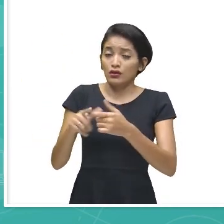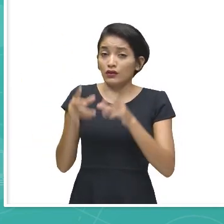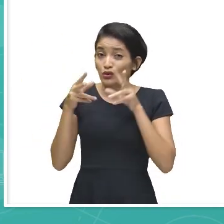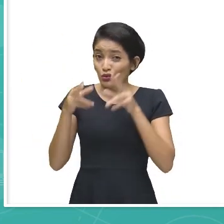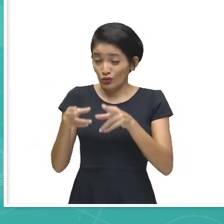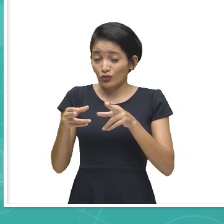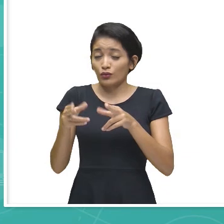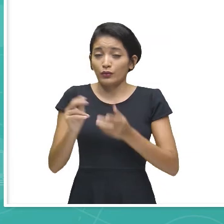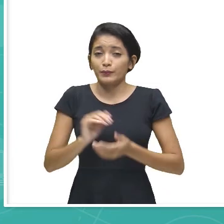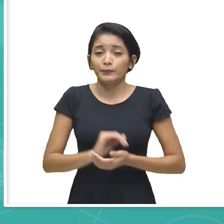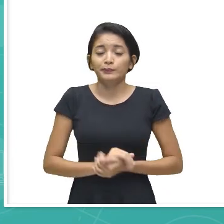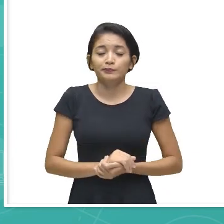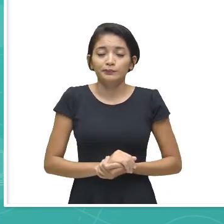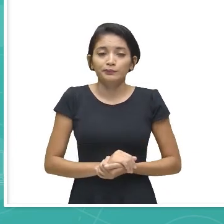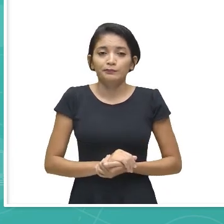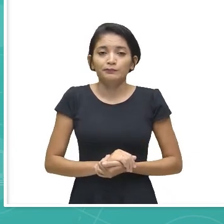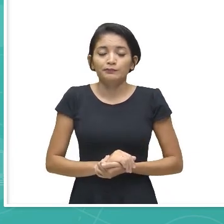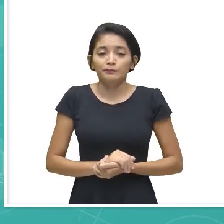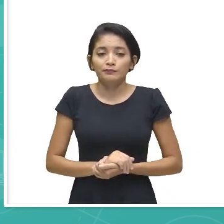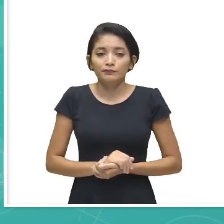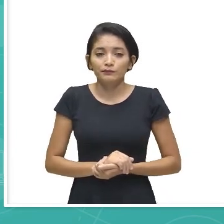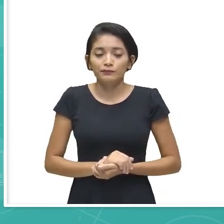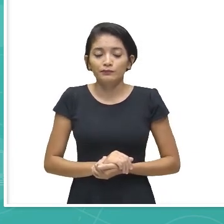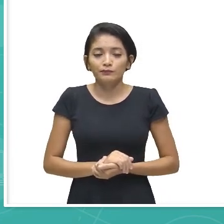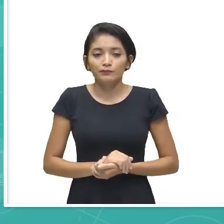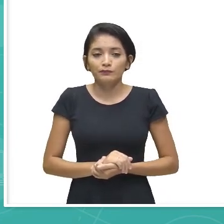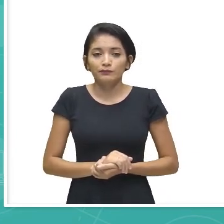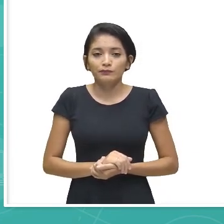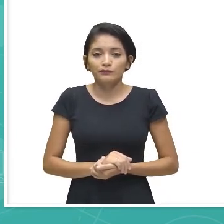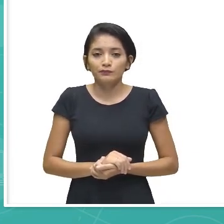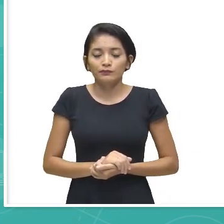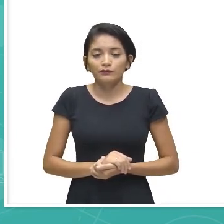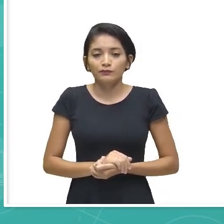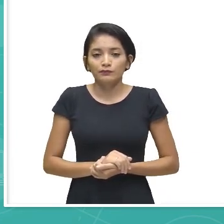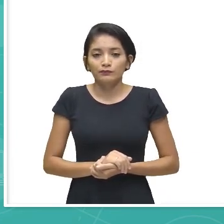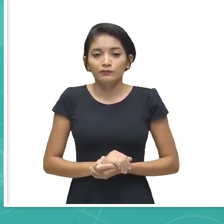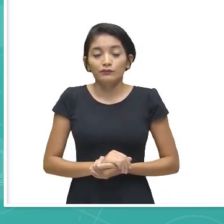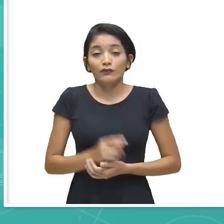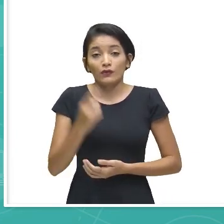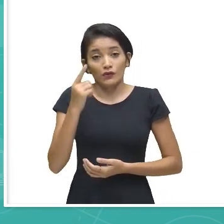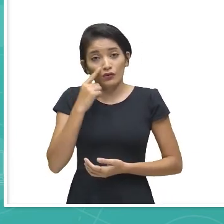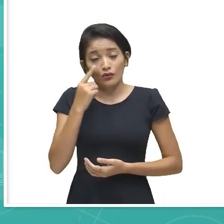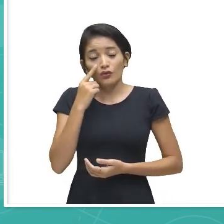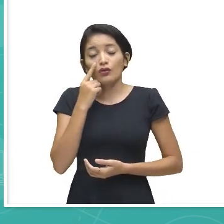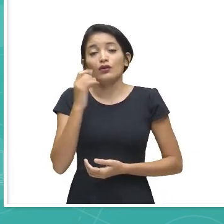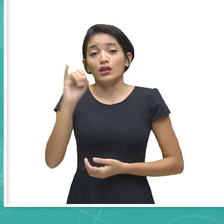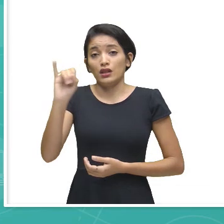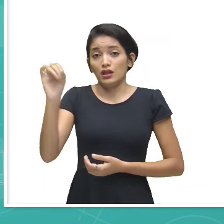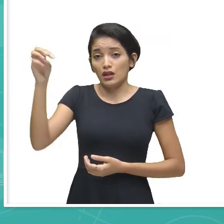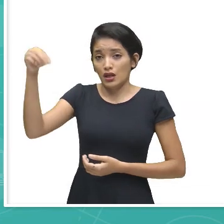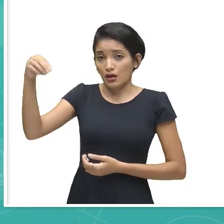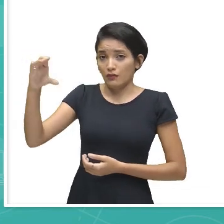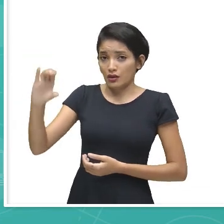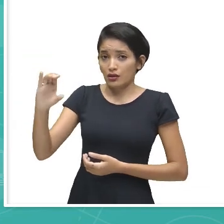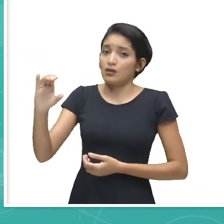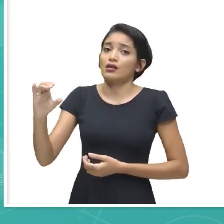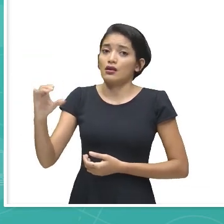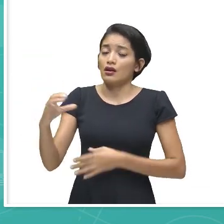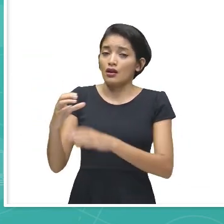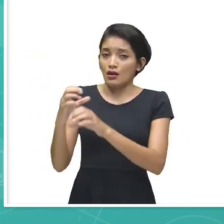tá? Então, vamos lá. Eu vou colocar IMC é igual